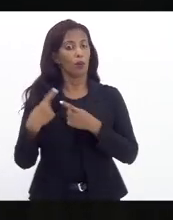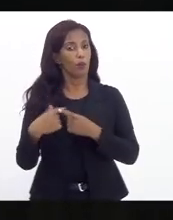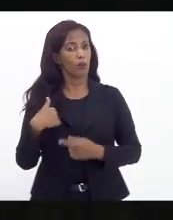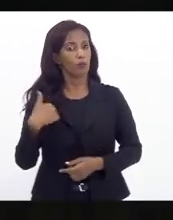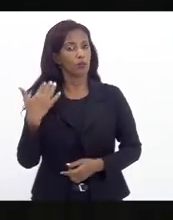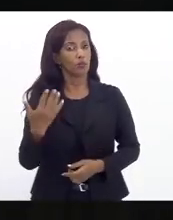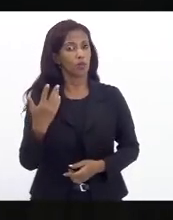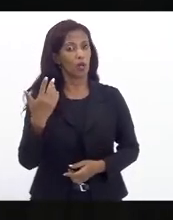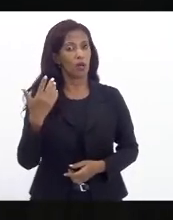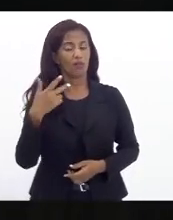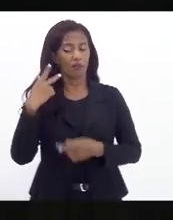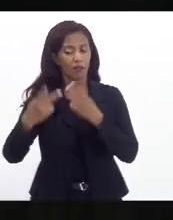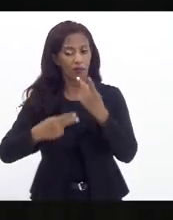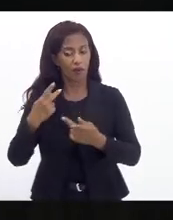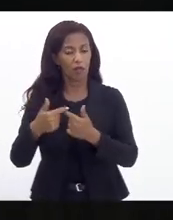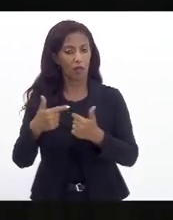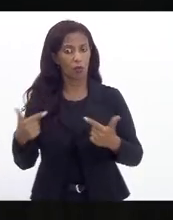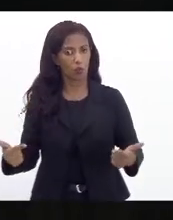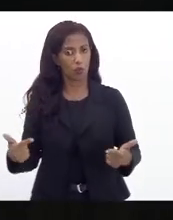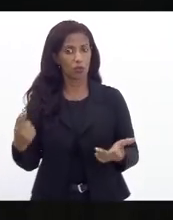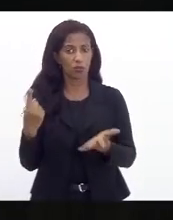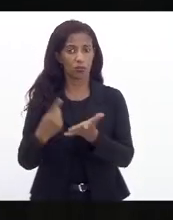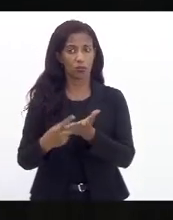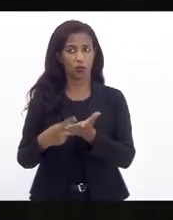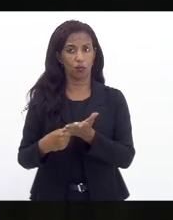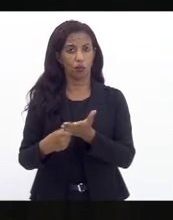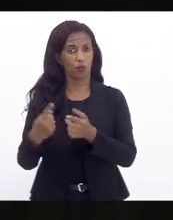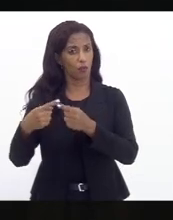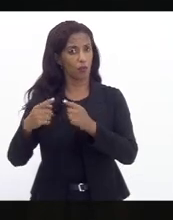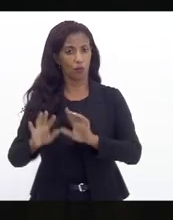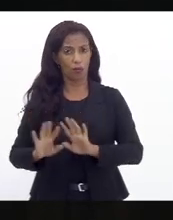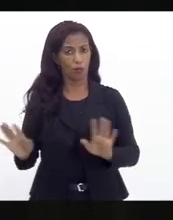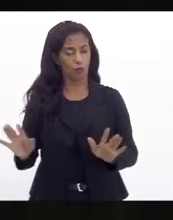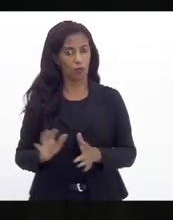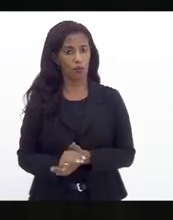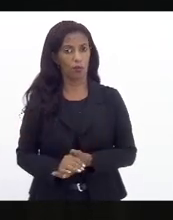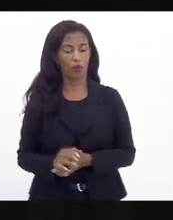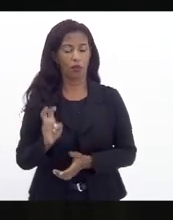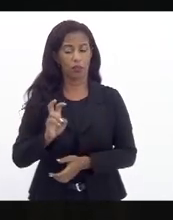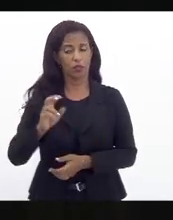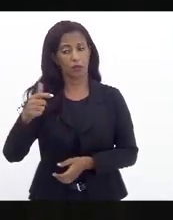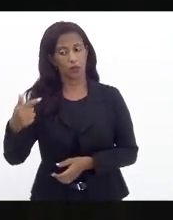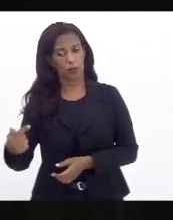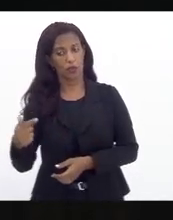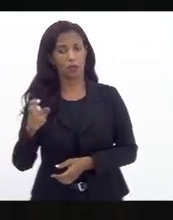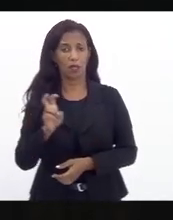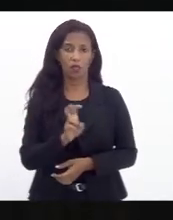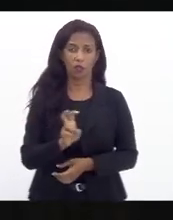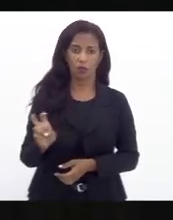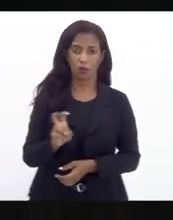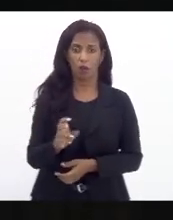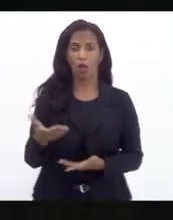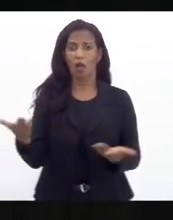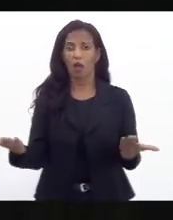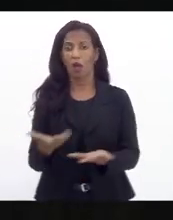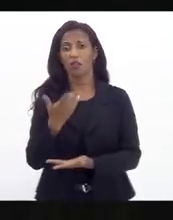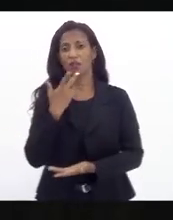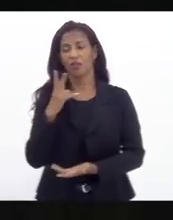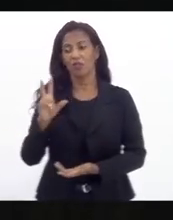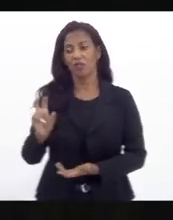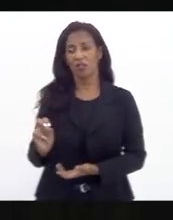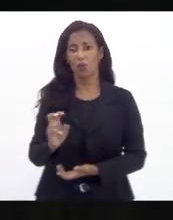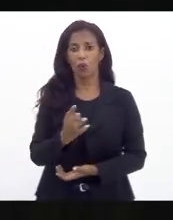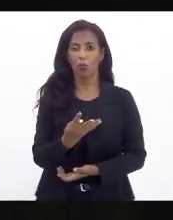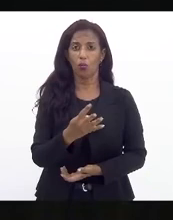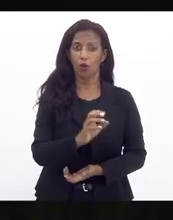palavrei coisas aqui que o governo não concorda em relação aos 57 aos 55 agora a vossa excelência fala de 50 e